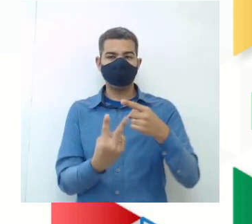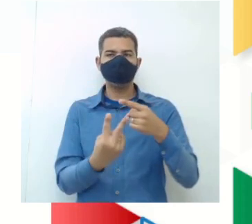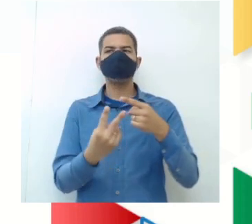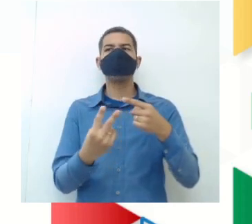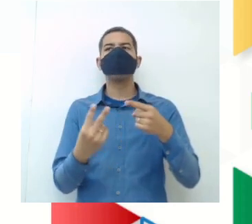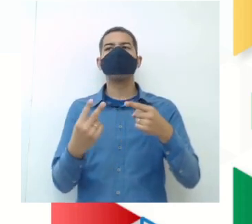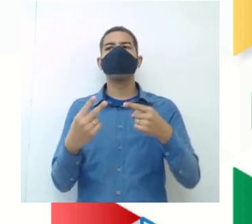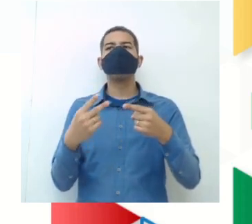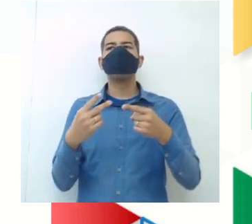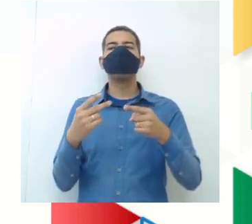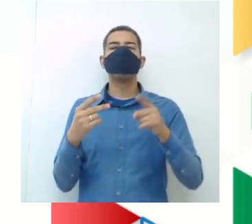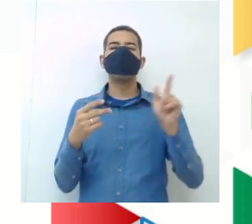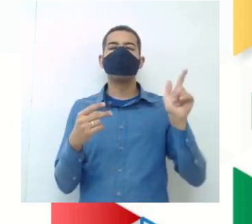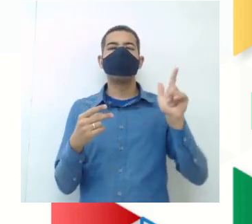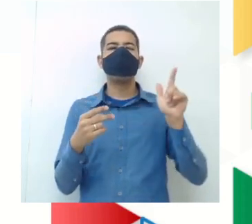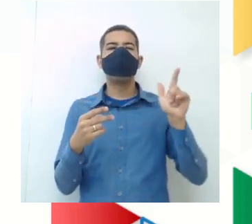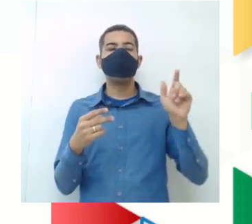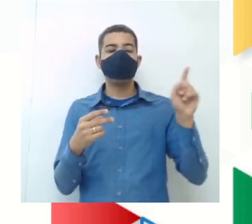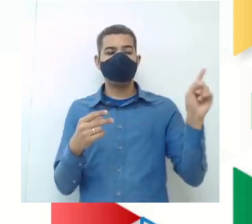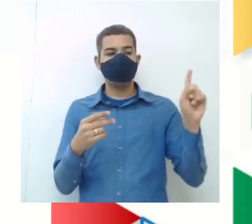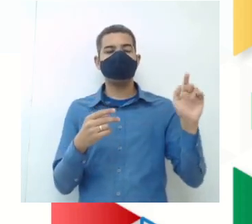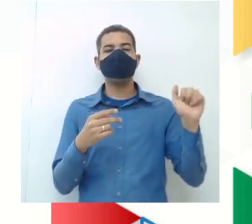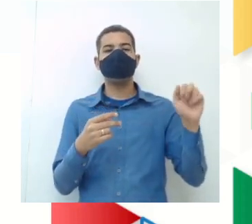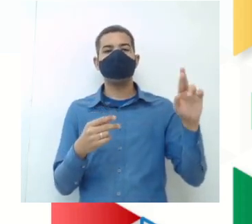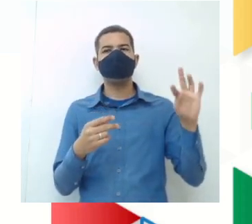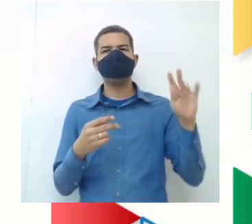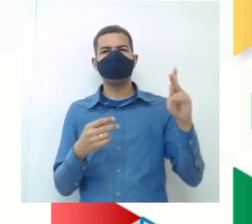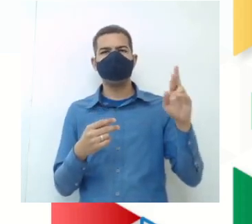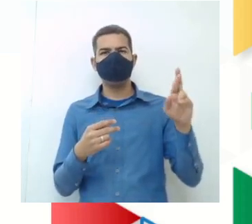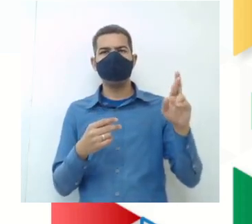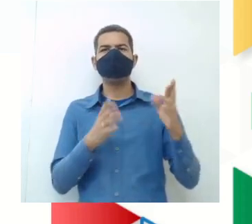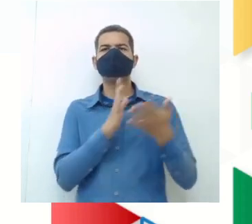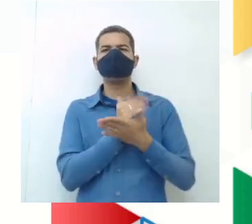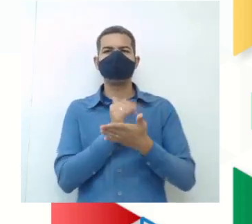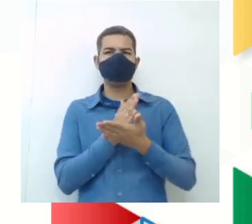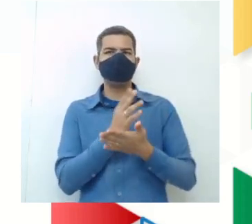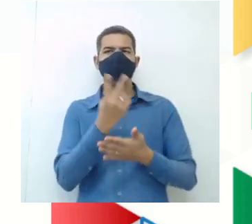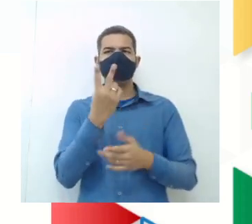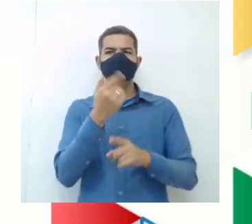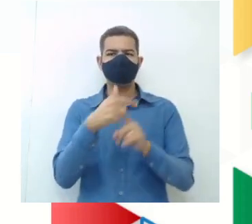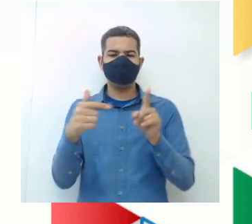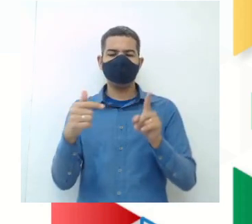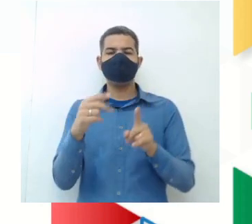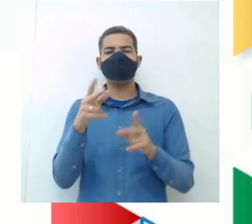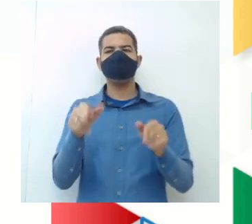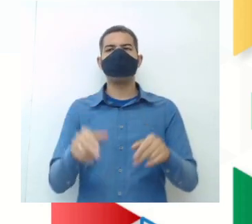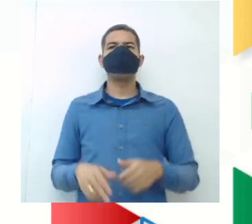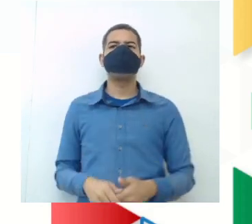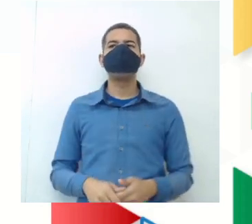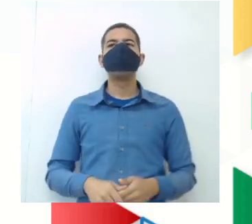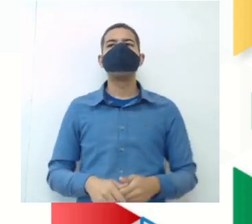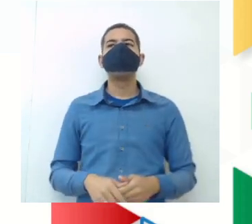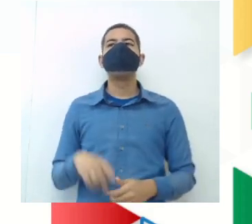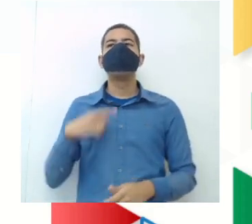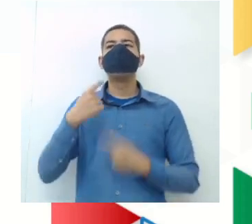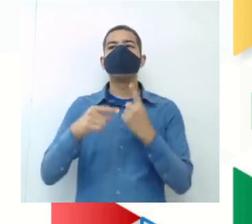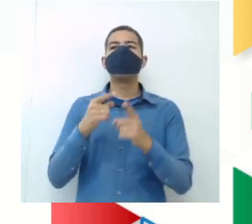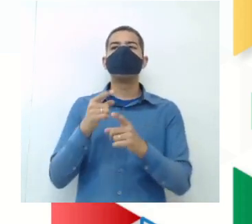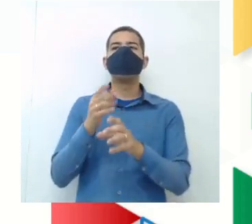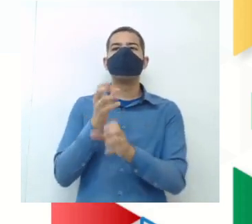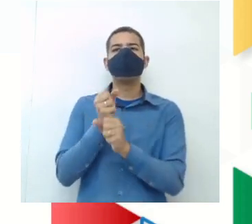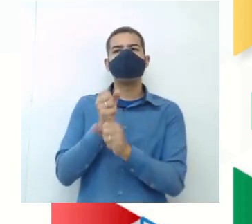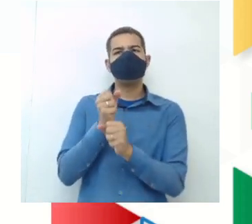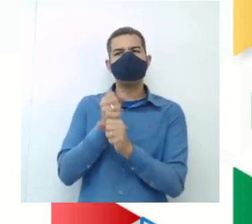numérica, Arthur dividiu a unidade em 2 partes iguais. Depois contou essas 7 partes